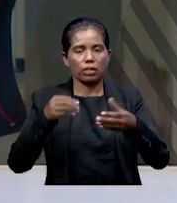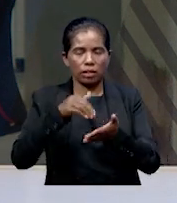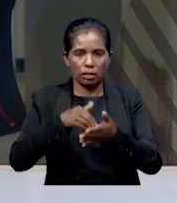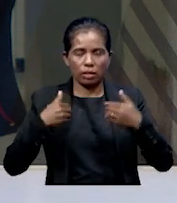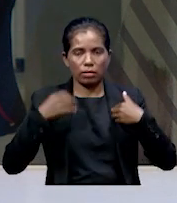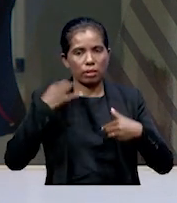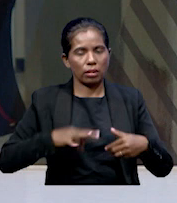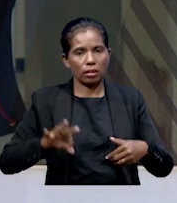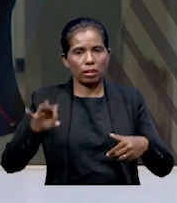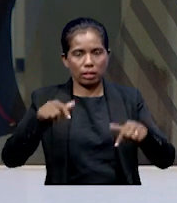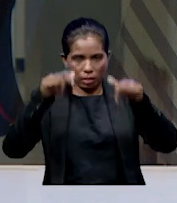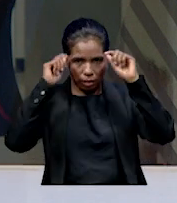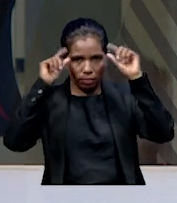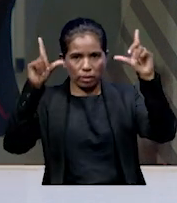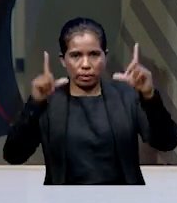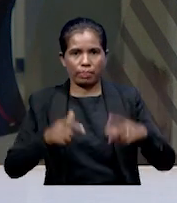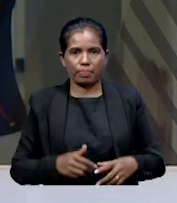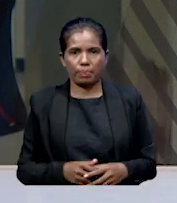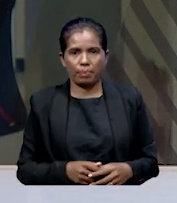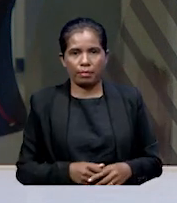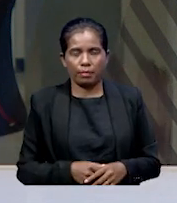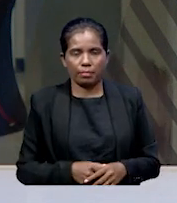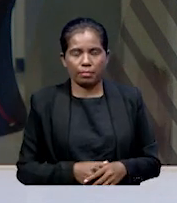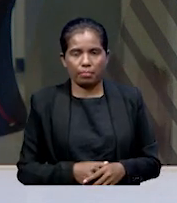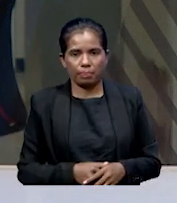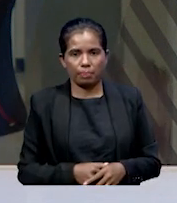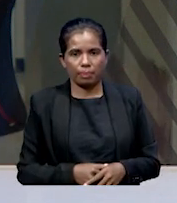tolerância iha Timor-Leste.